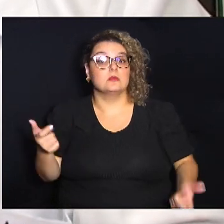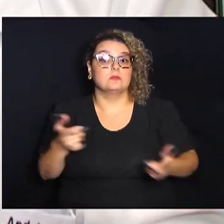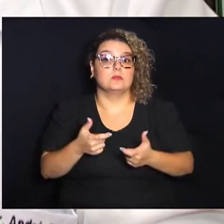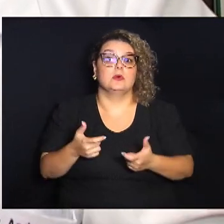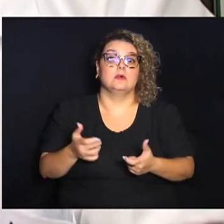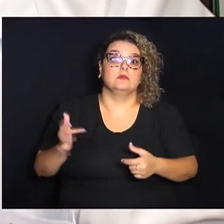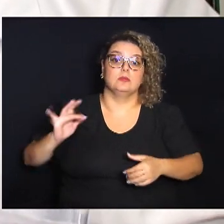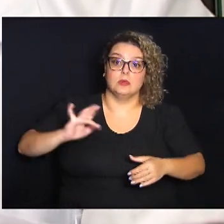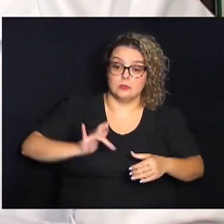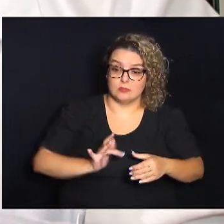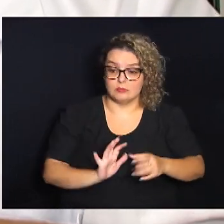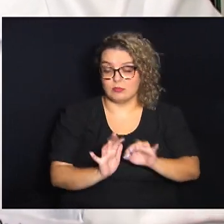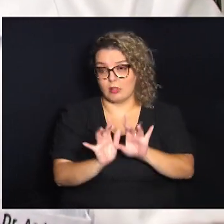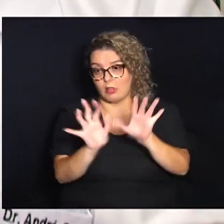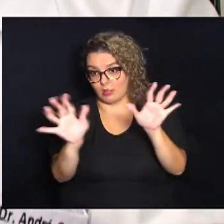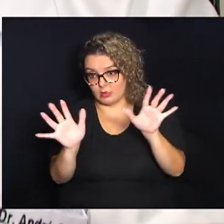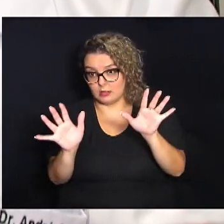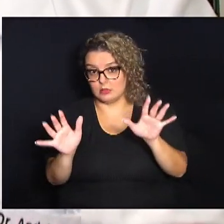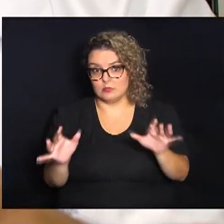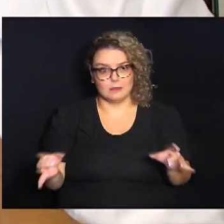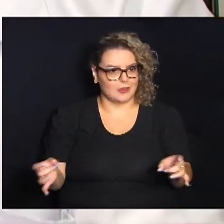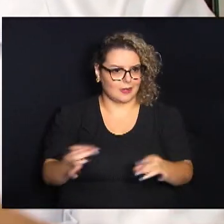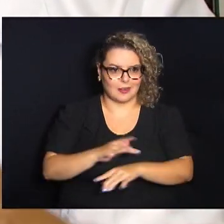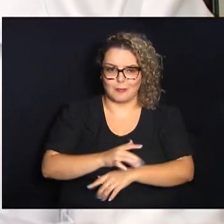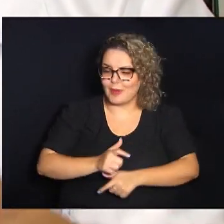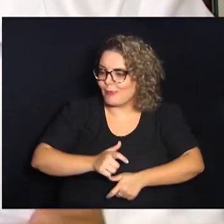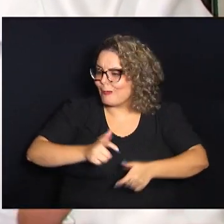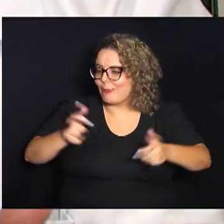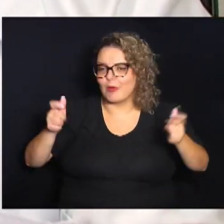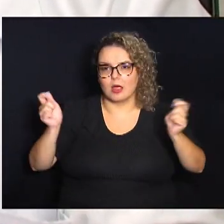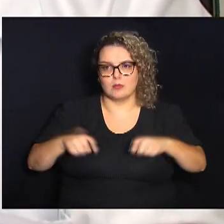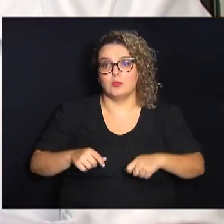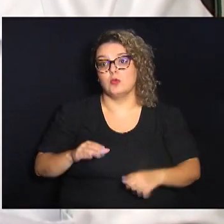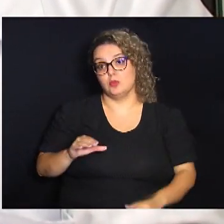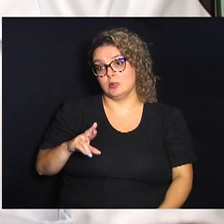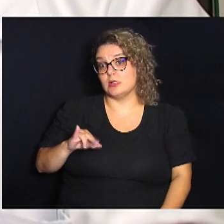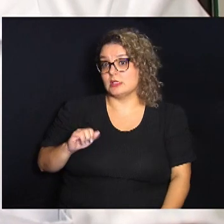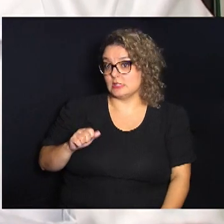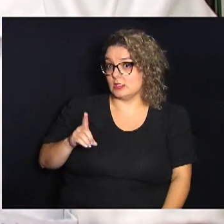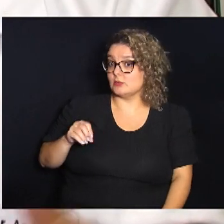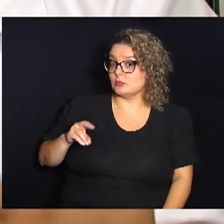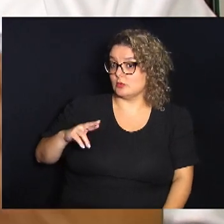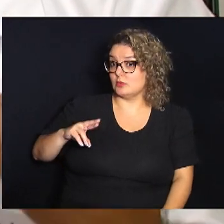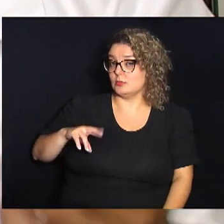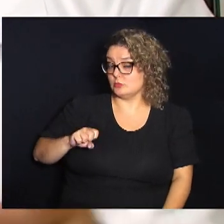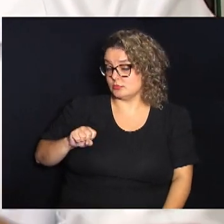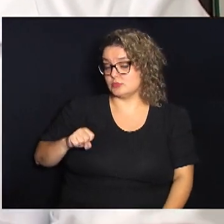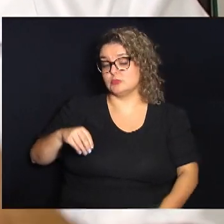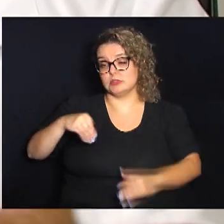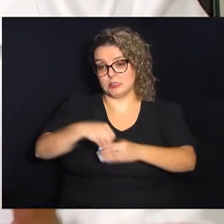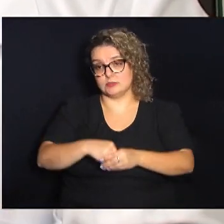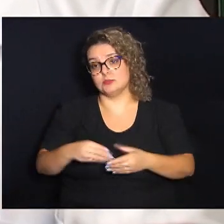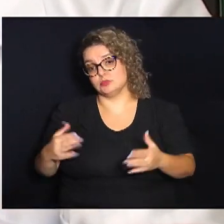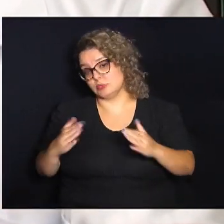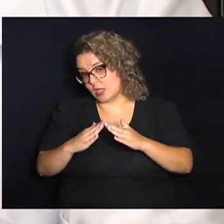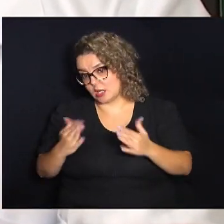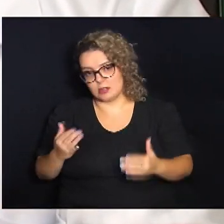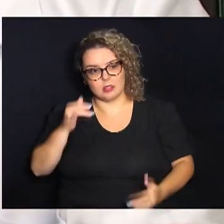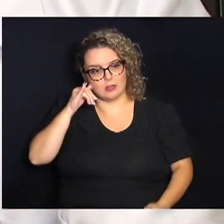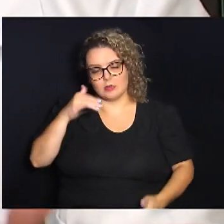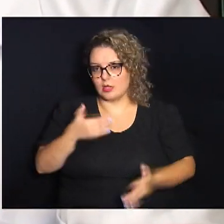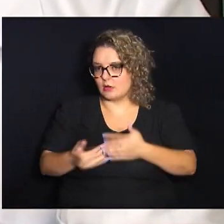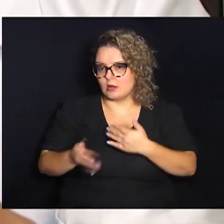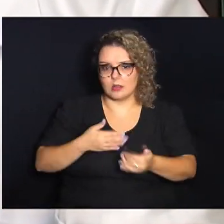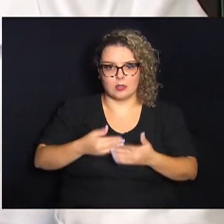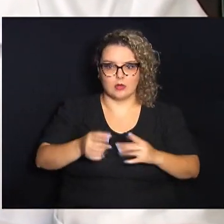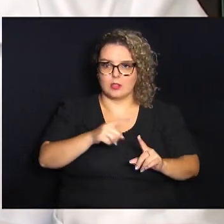mosquitos, né? Que é você eliminar ao máximo os criadouros dentro de casa, né? Que é evitar qualquer tipo